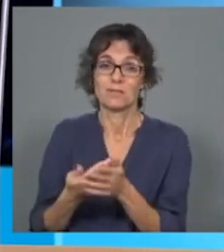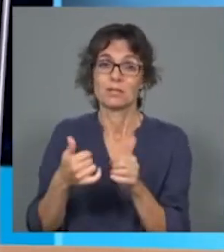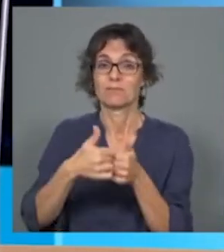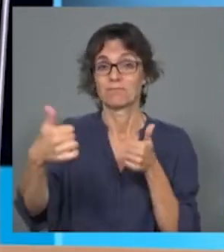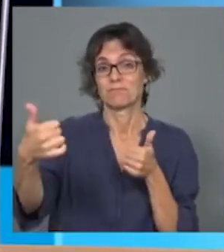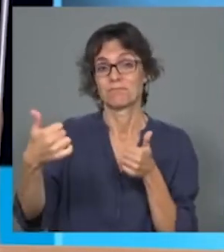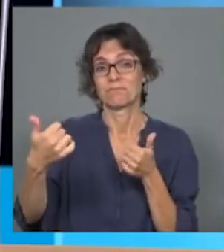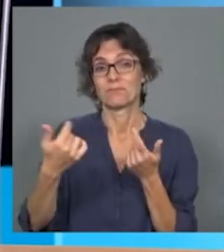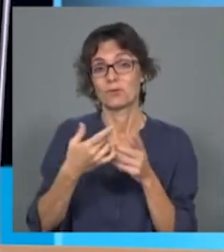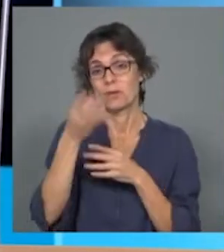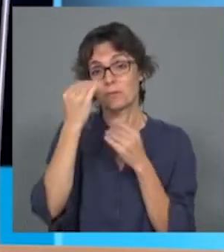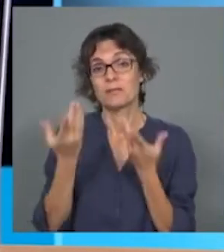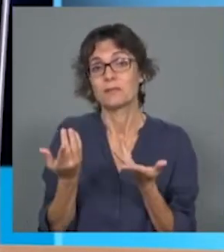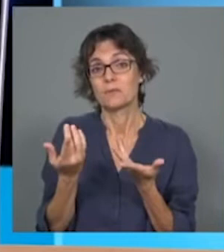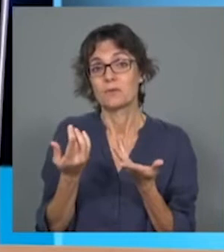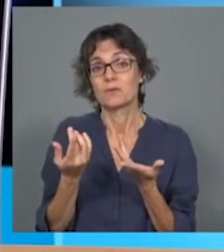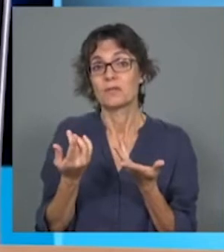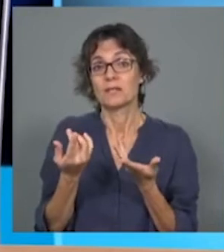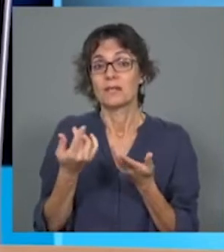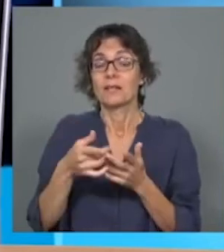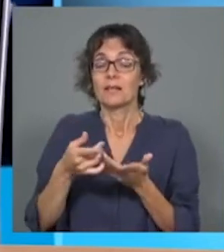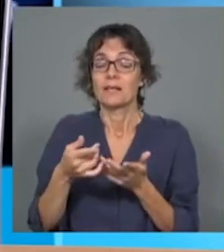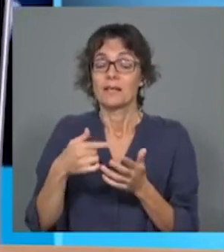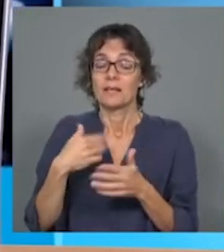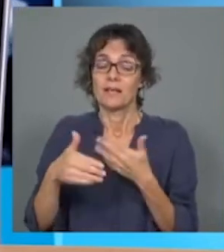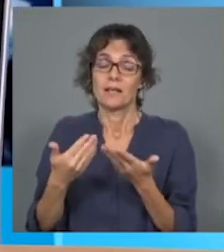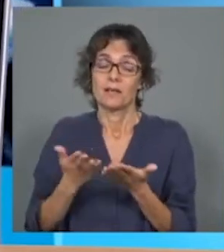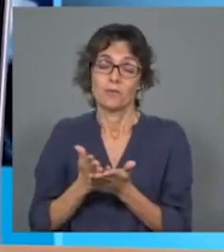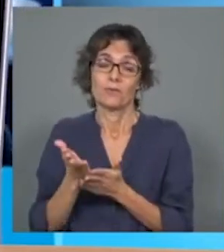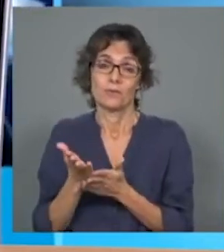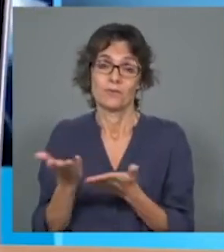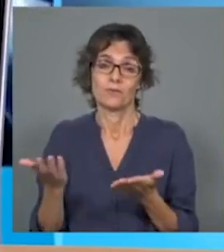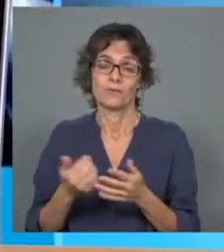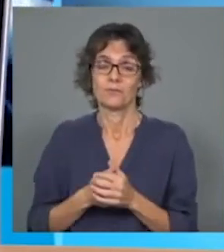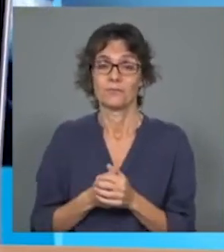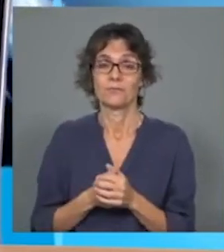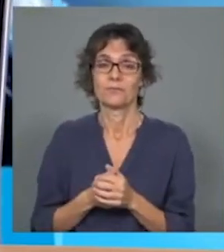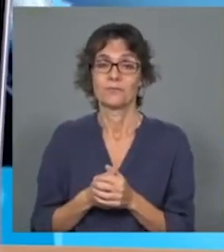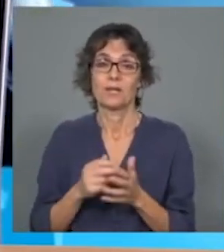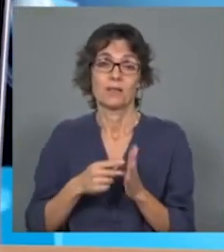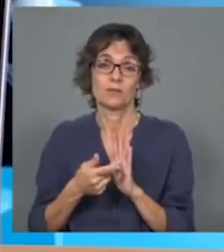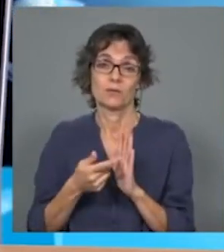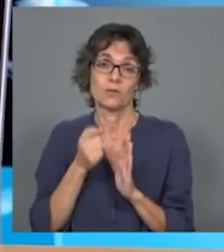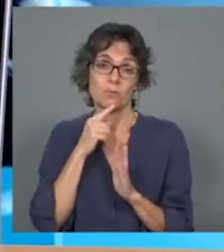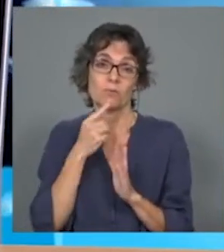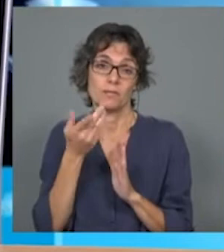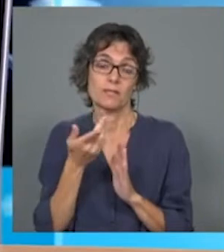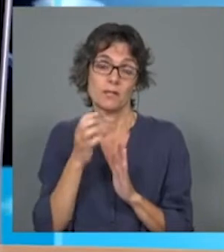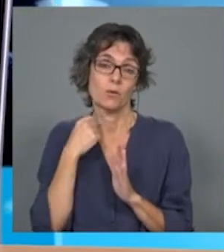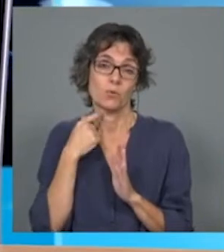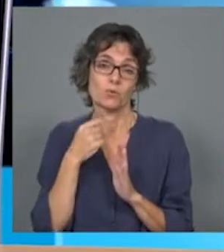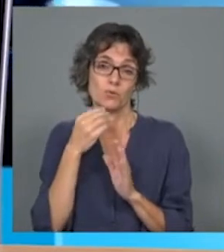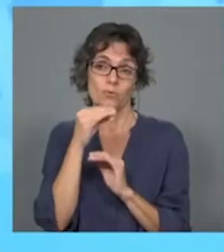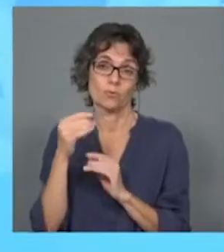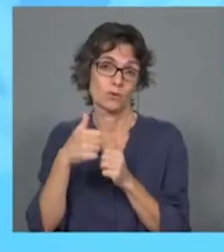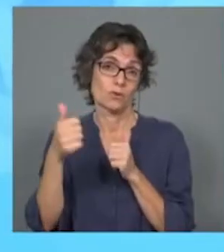que fomos ensinados que era possível utilizar as tecnologias dessa forma. Como é que as